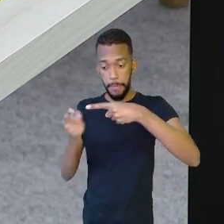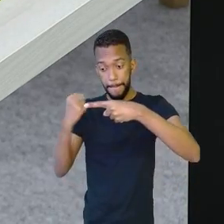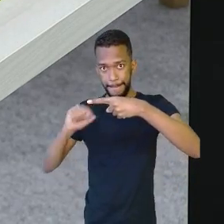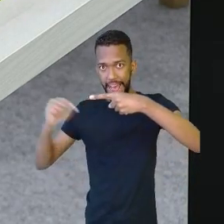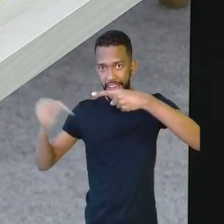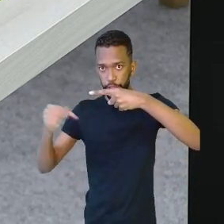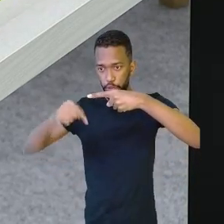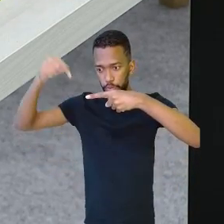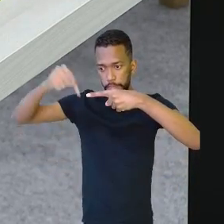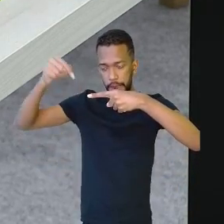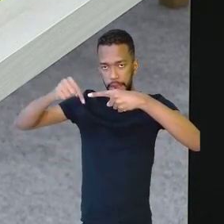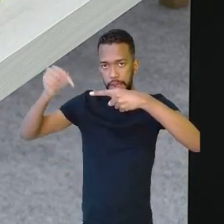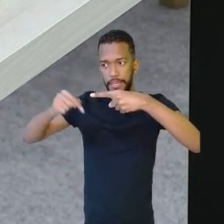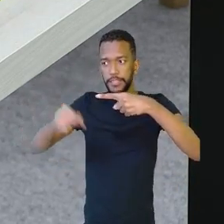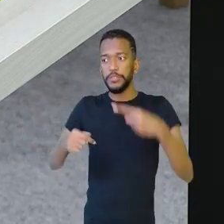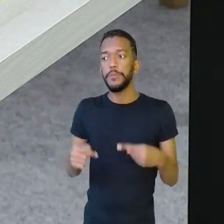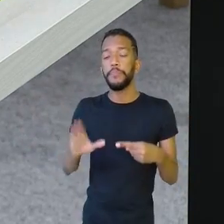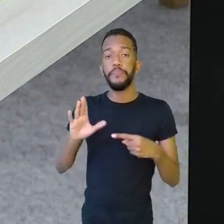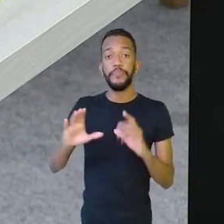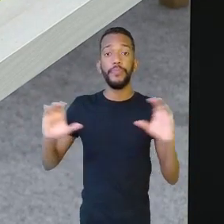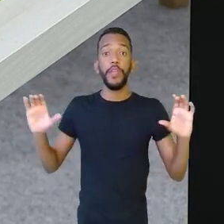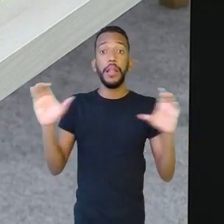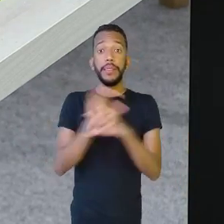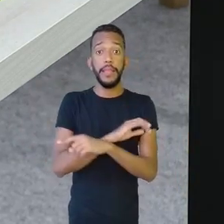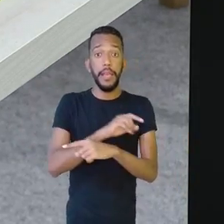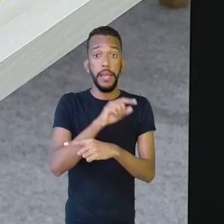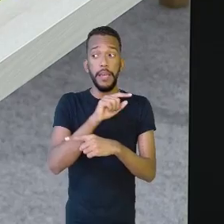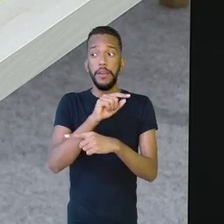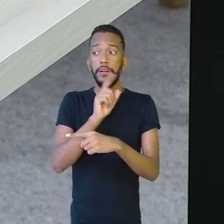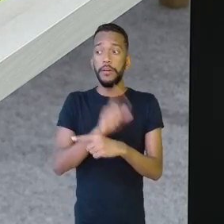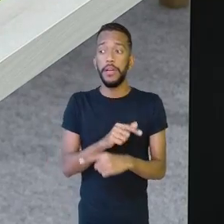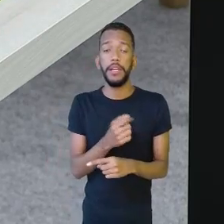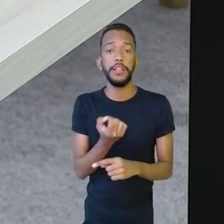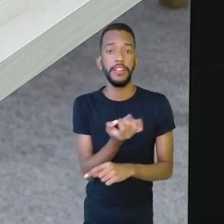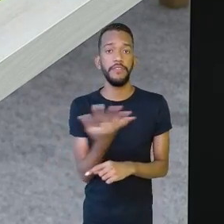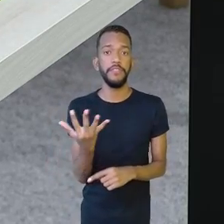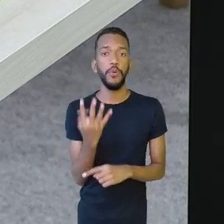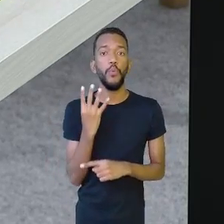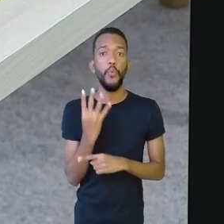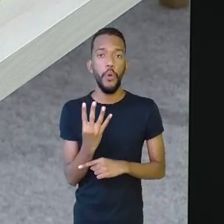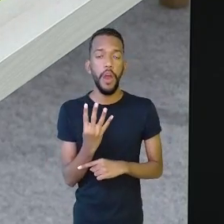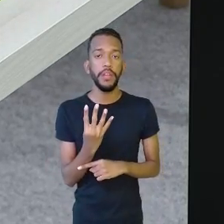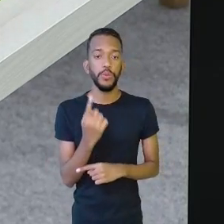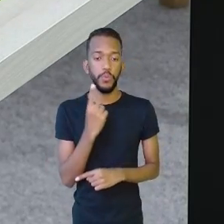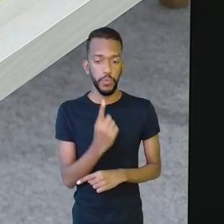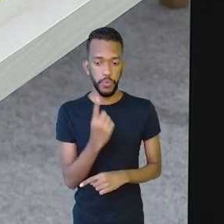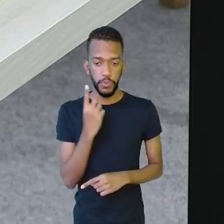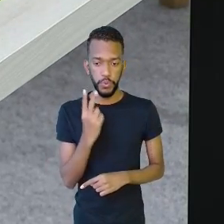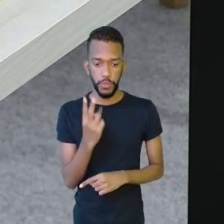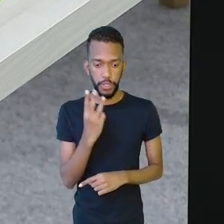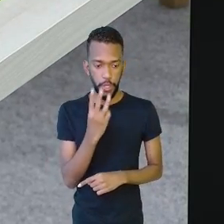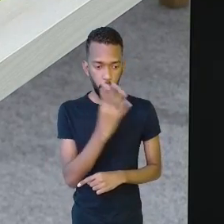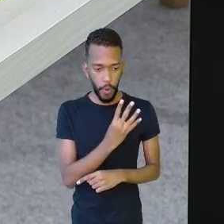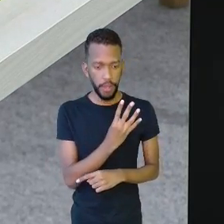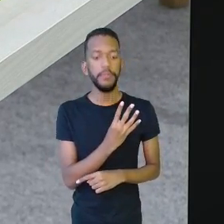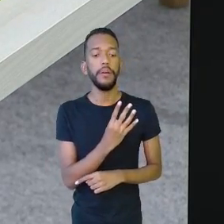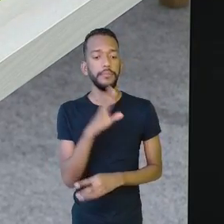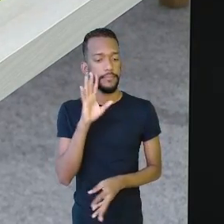de baixo. O meu inteiro está dividido em 4 partes e eu vou representá-lo